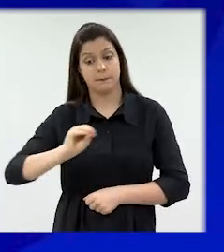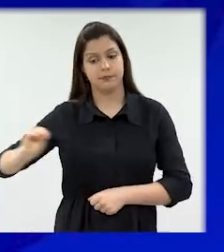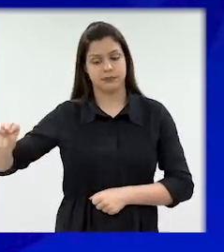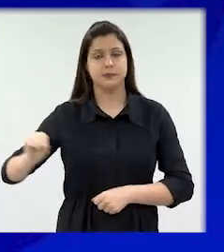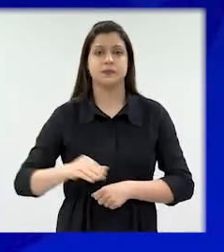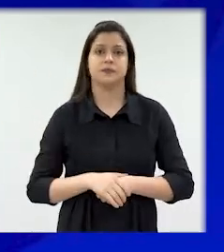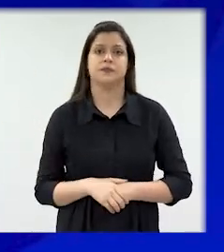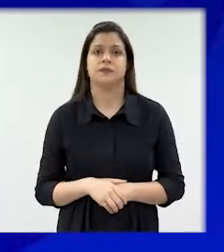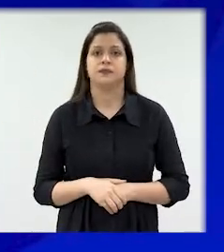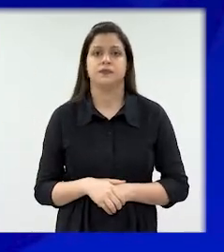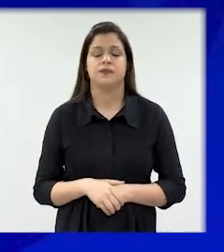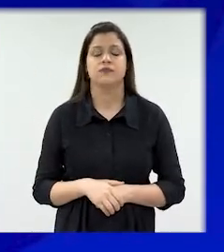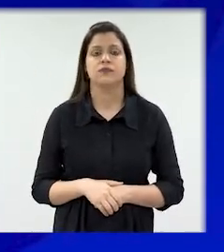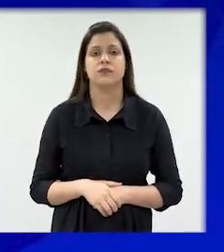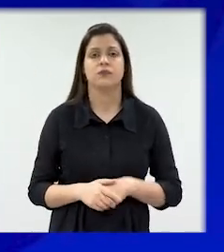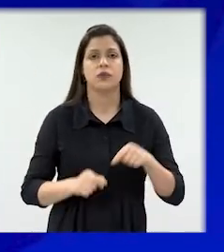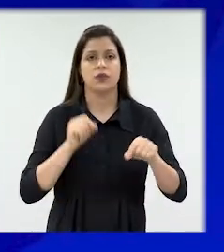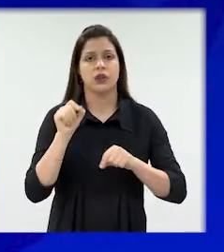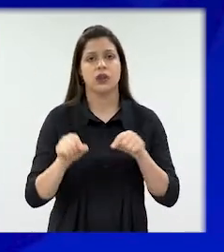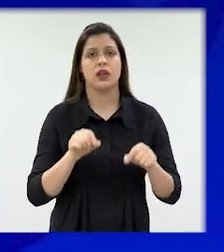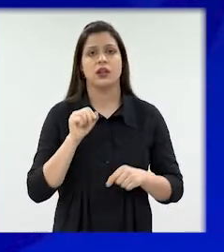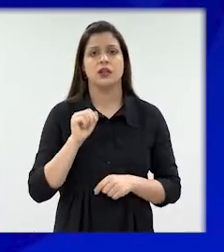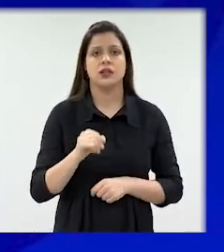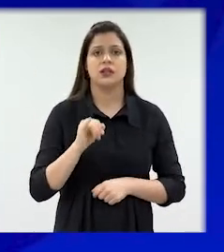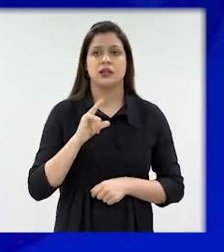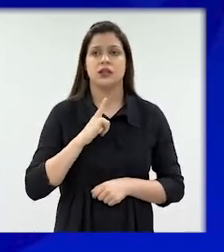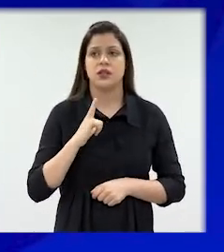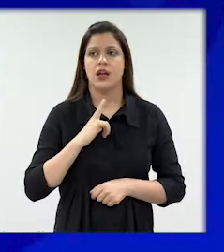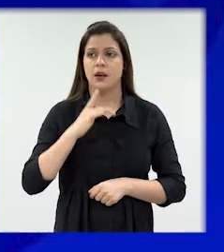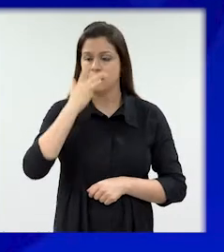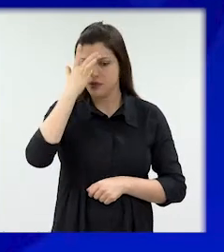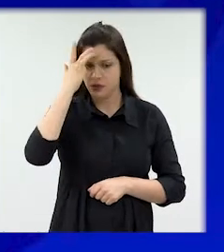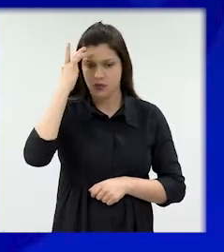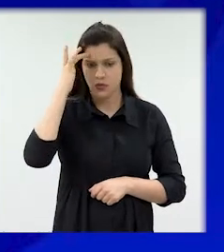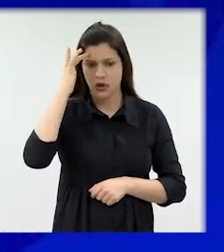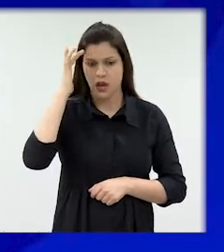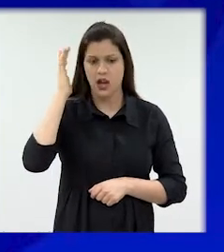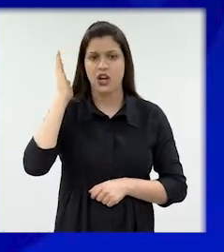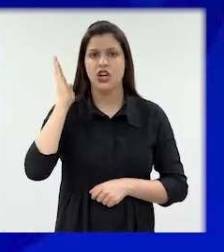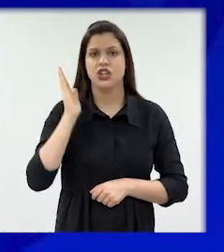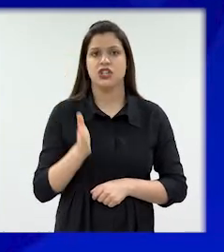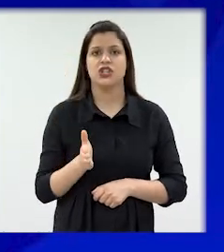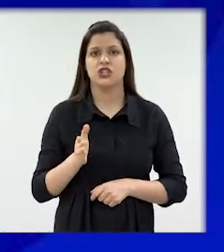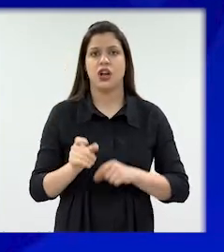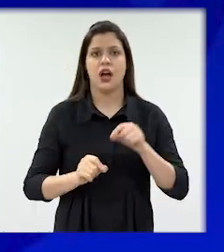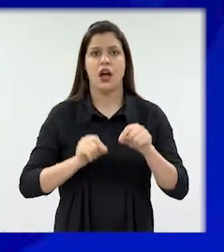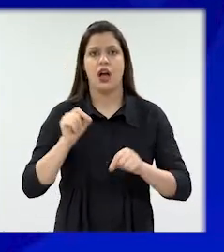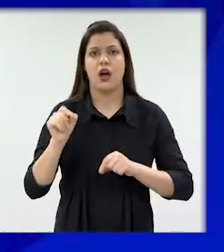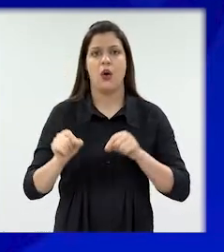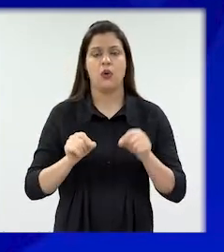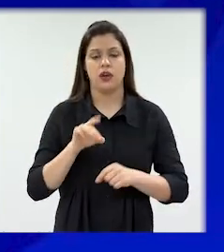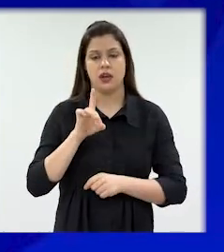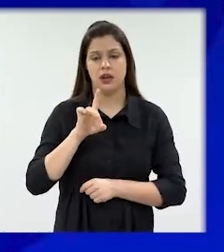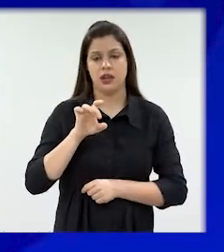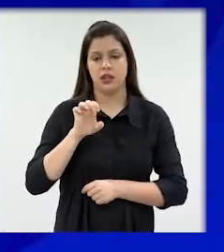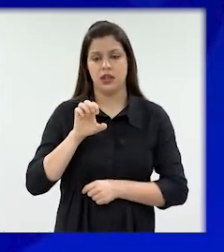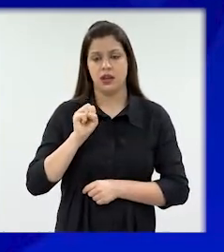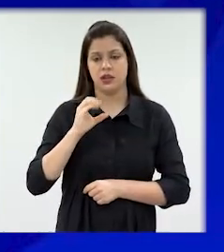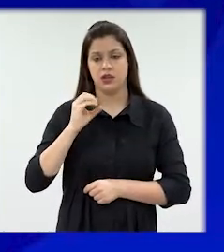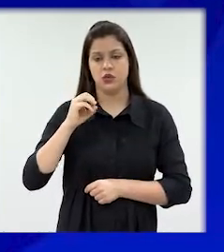se tratando dos agentes que já têm mandato eletivo, como que acontece com o prazo de